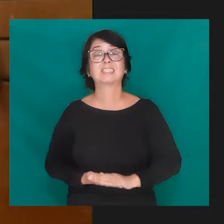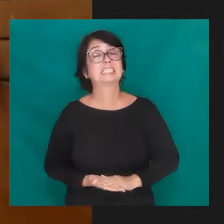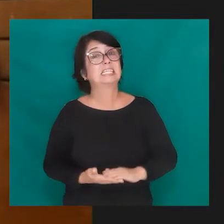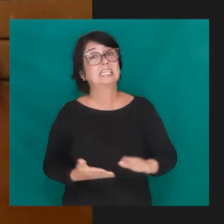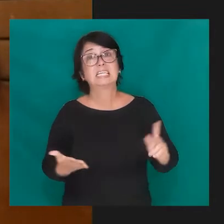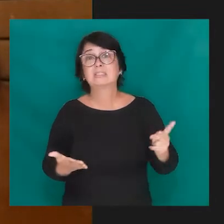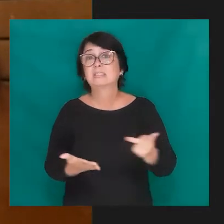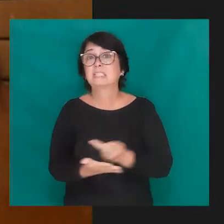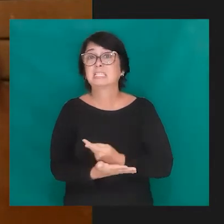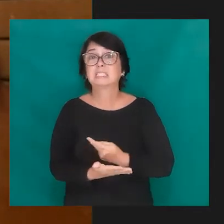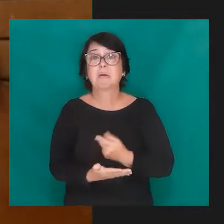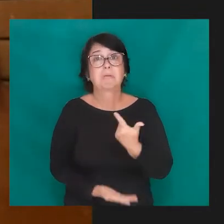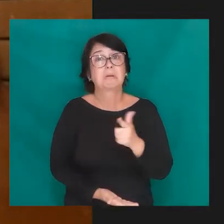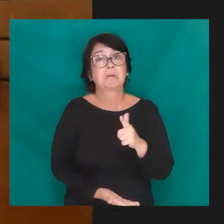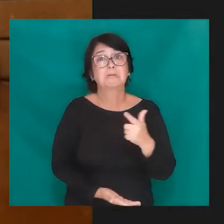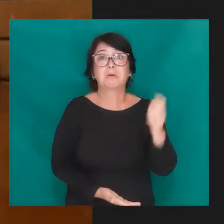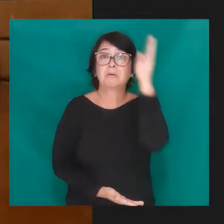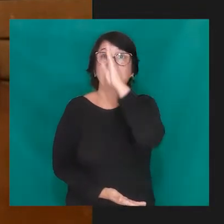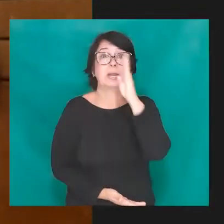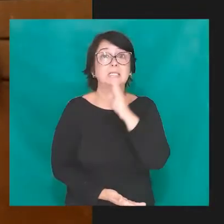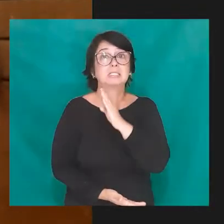nenhuma fábrica de acordeon no Brasil.